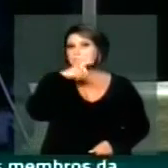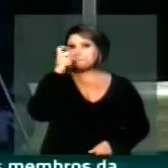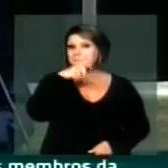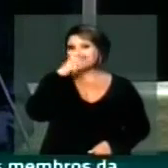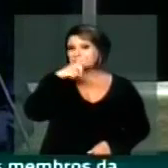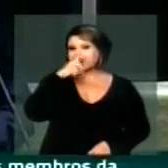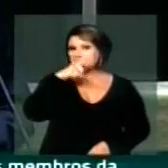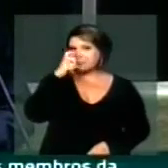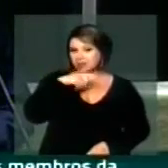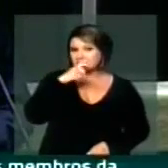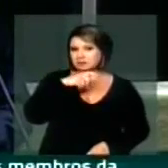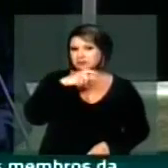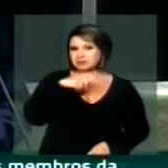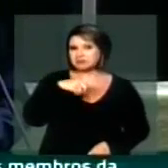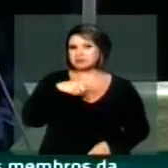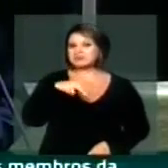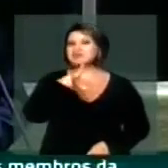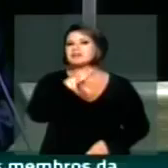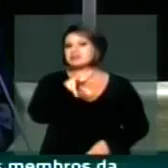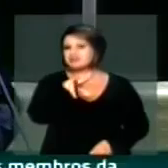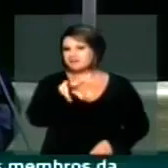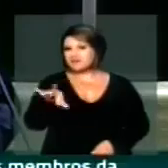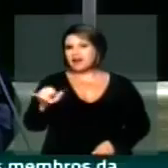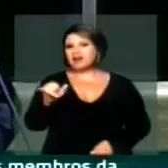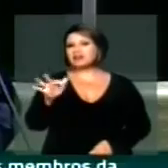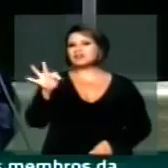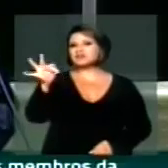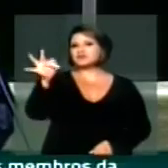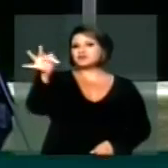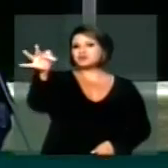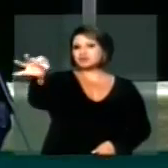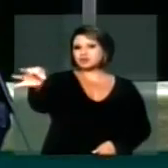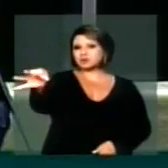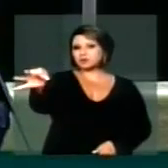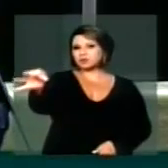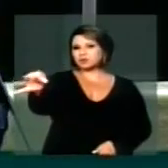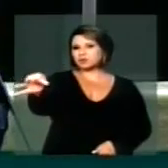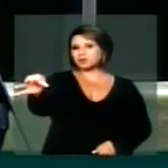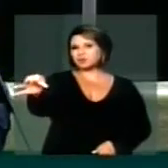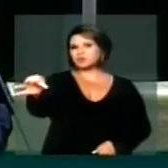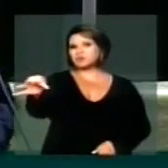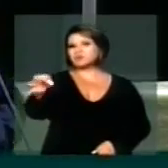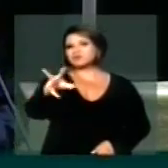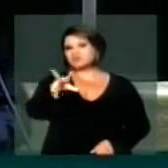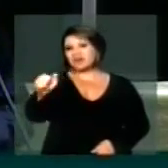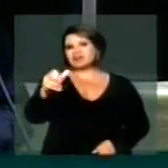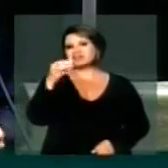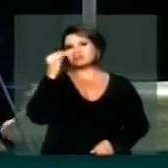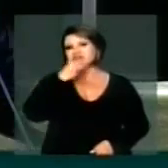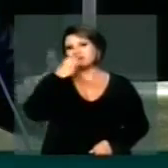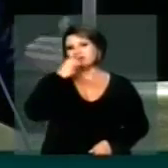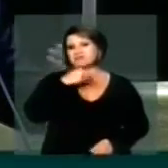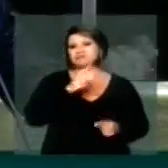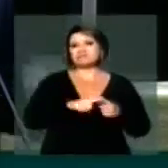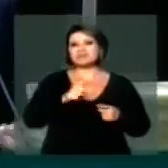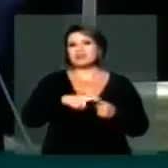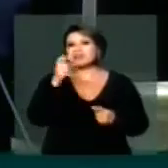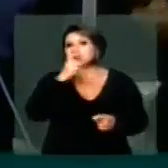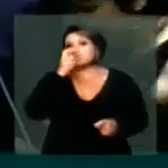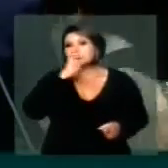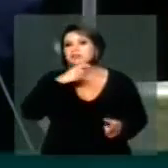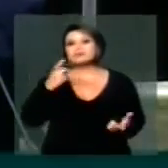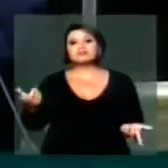ele sabe mais cedo ou mais tarde que ele está se tornando fraco. Porque se ele